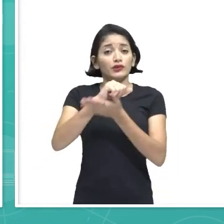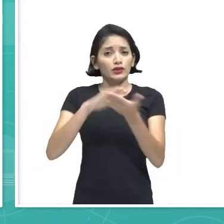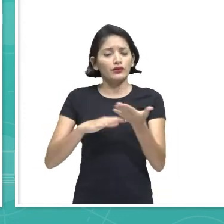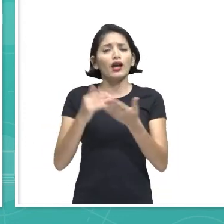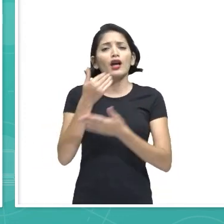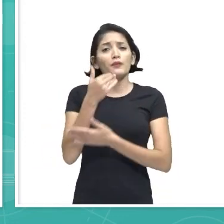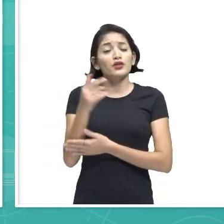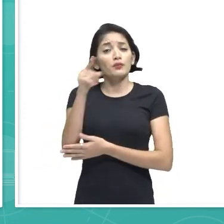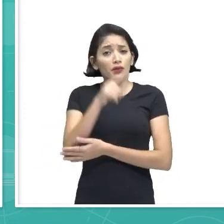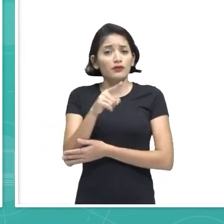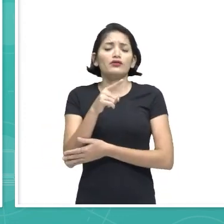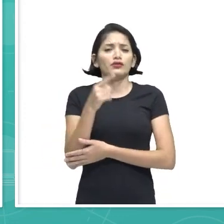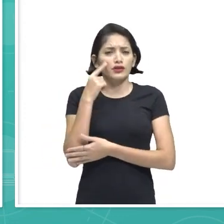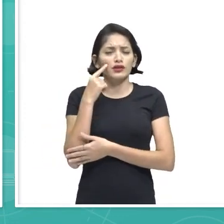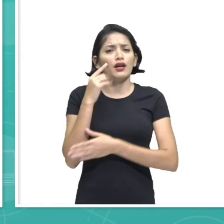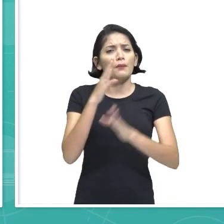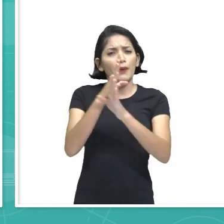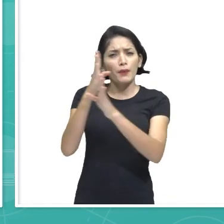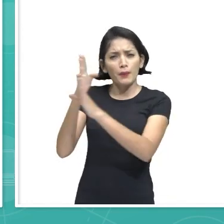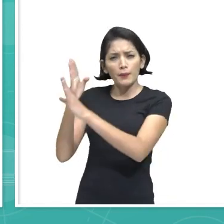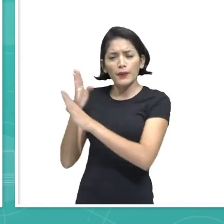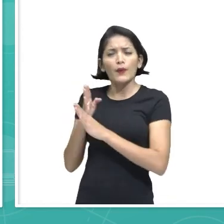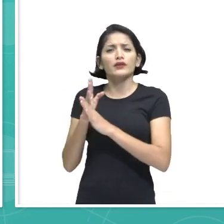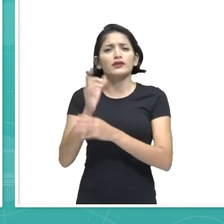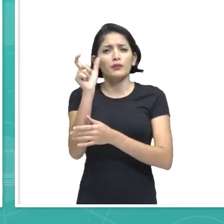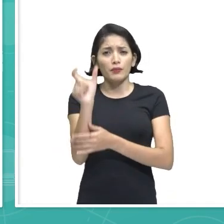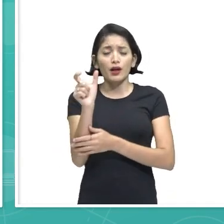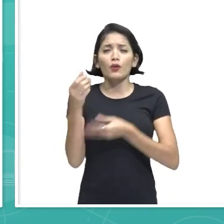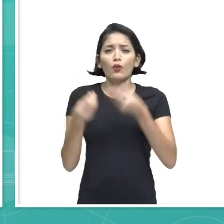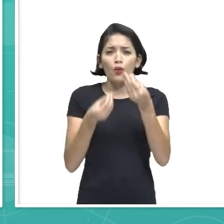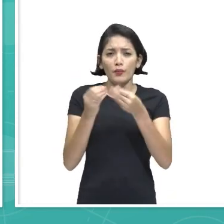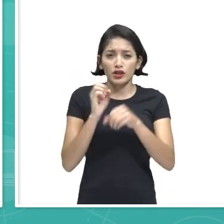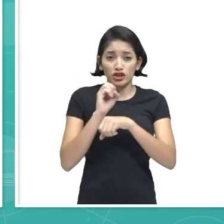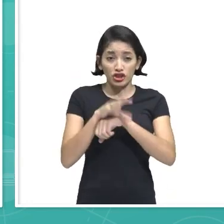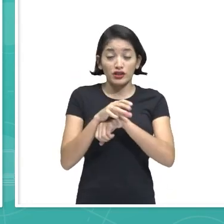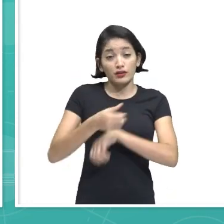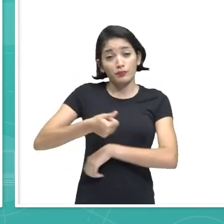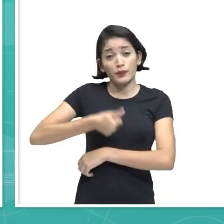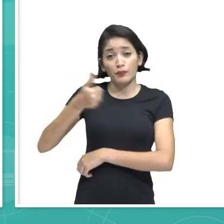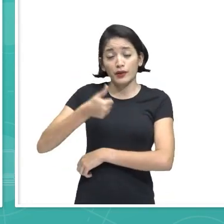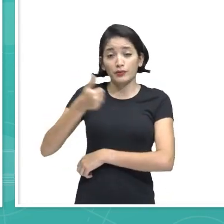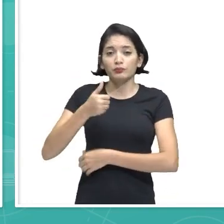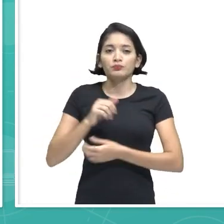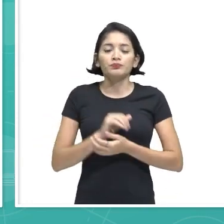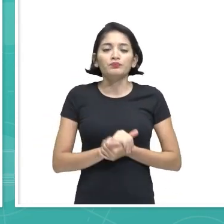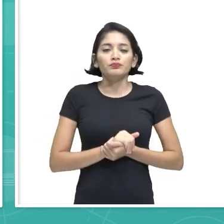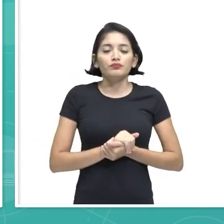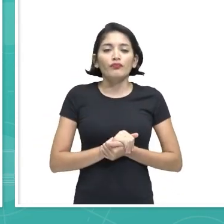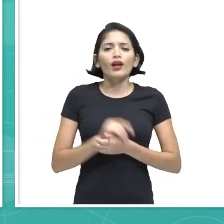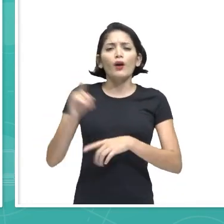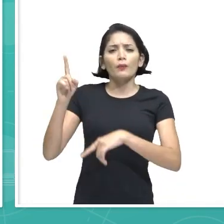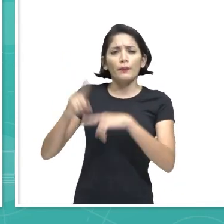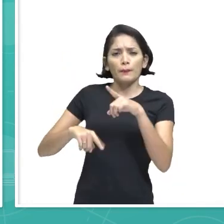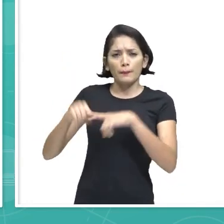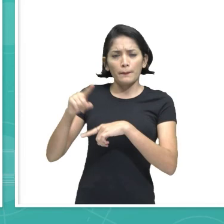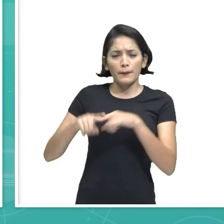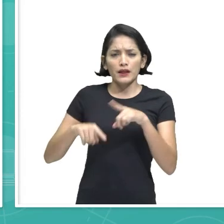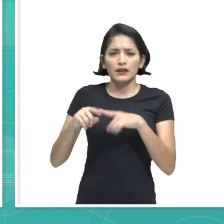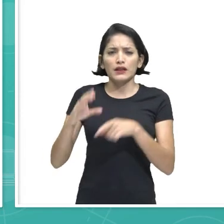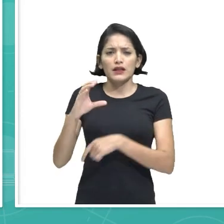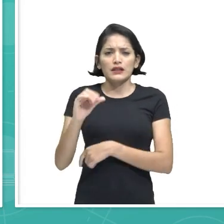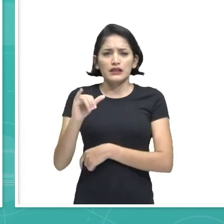vocês resolvessem um caça-palavras a partir das seguintes dicas. Vamos lá? Primeiro, equipamento